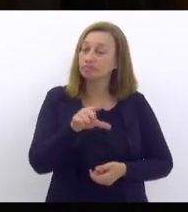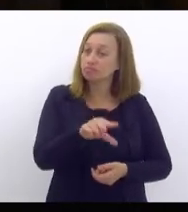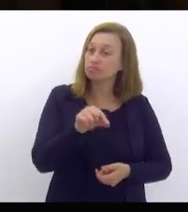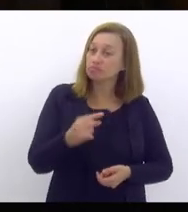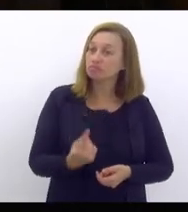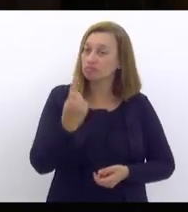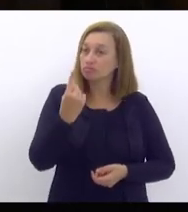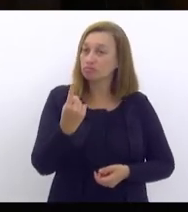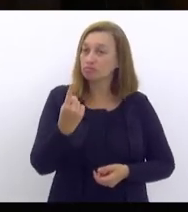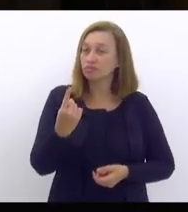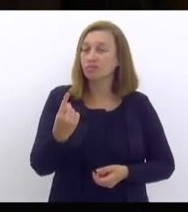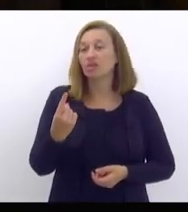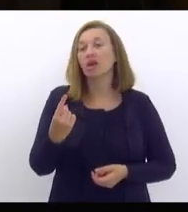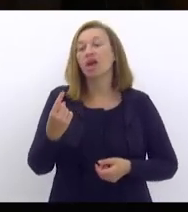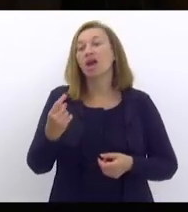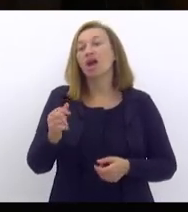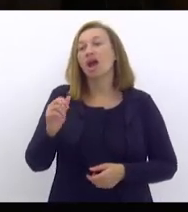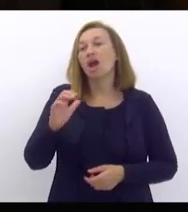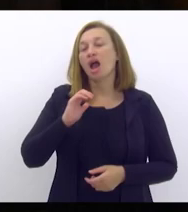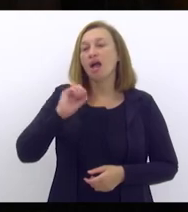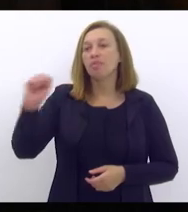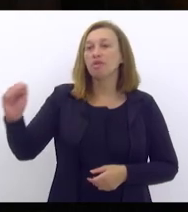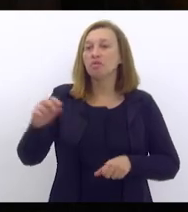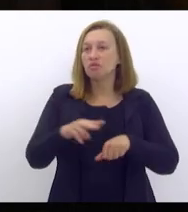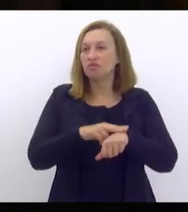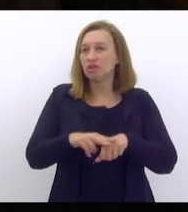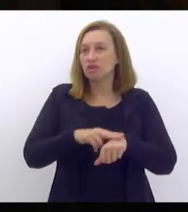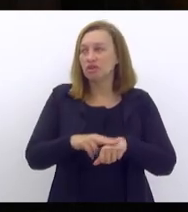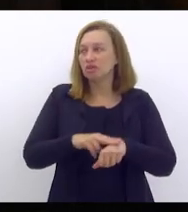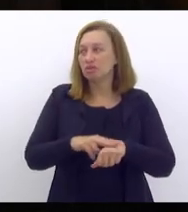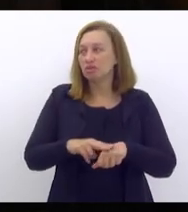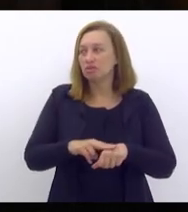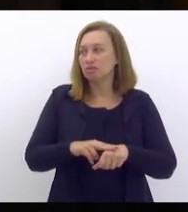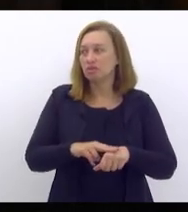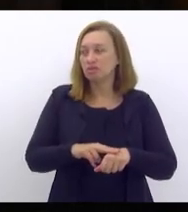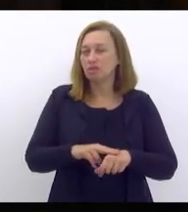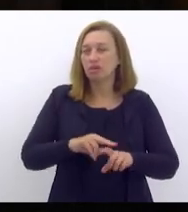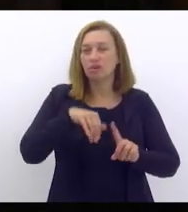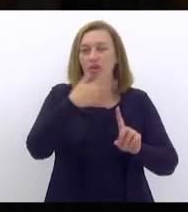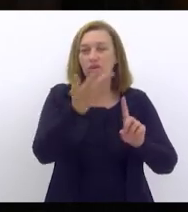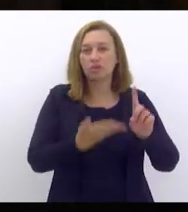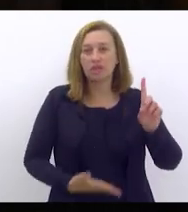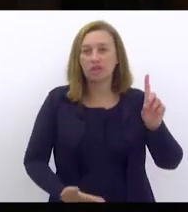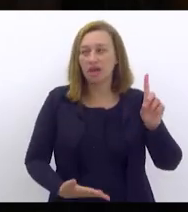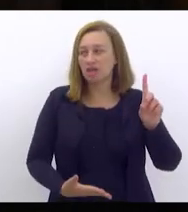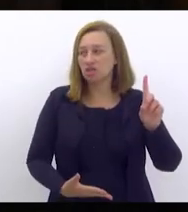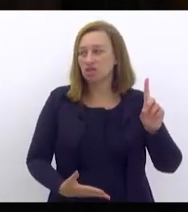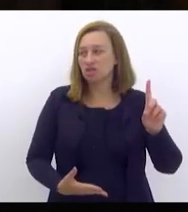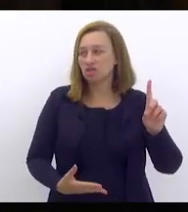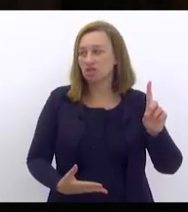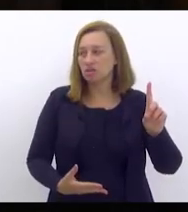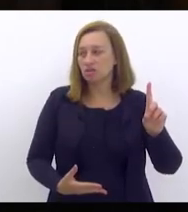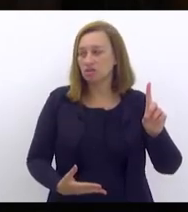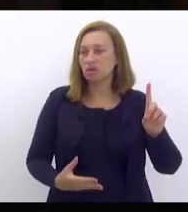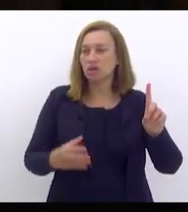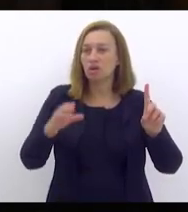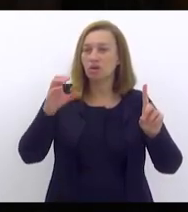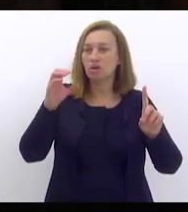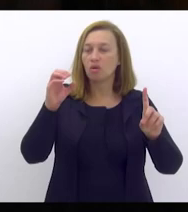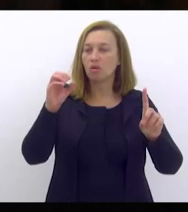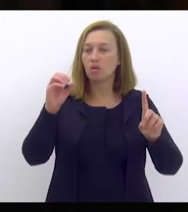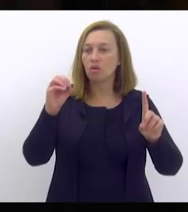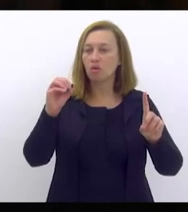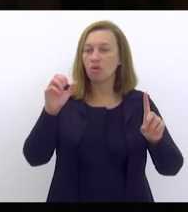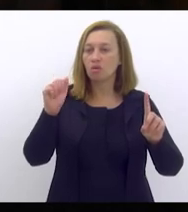exemplo, é o Abril Verde, em homenagem ao Oxum, porque sem folhas não há orixá. E o Abril Verde é um mês